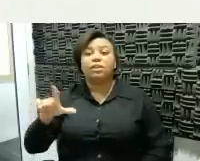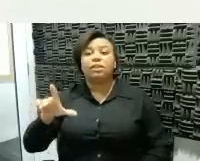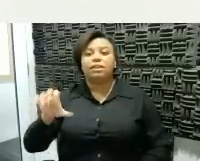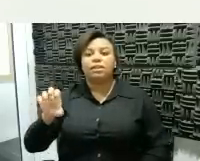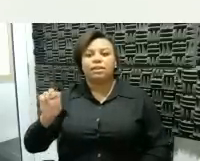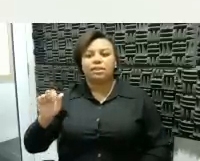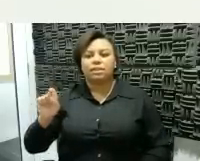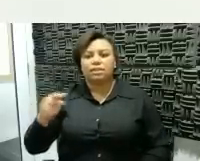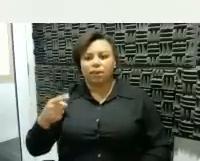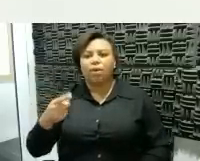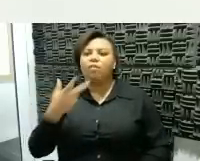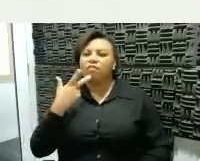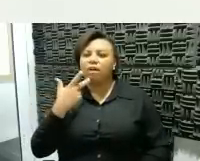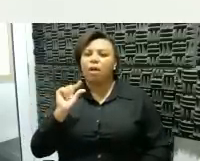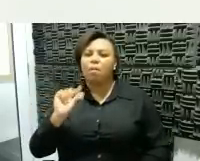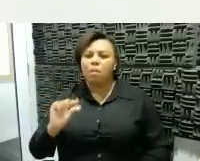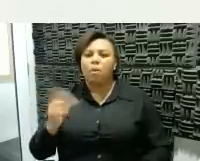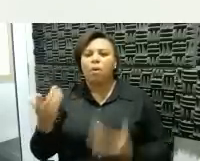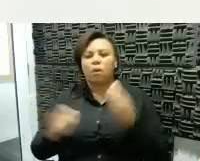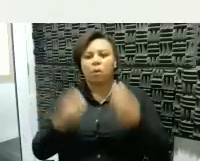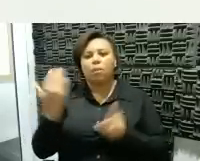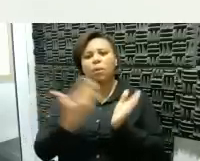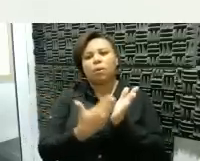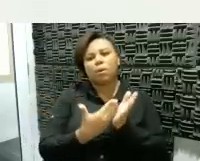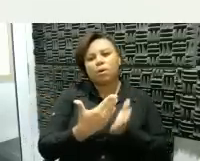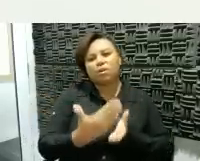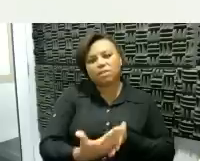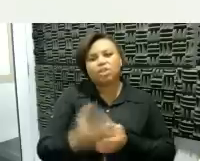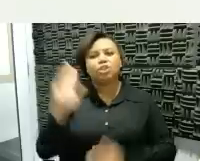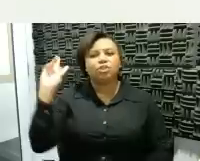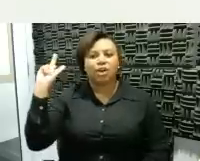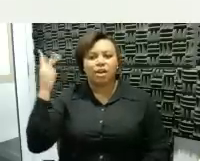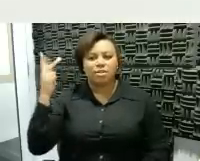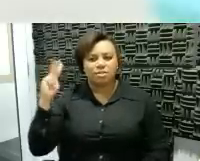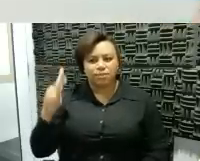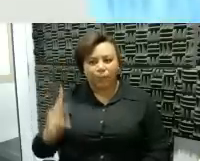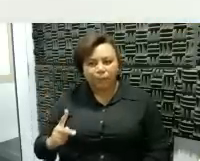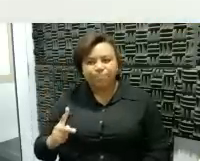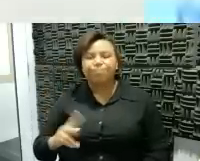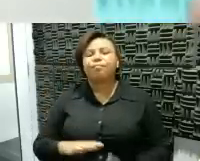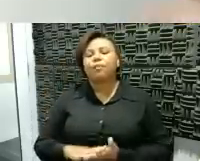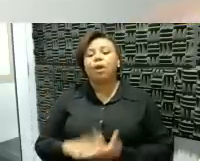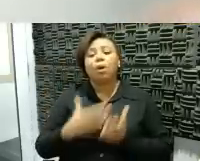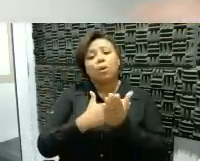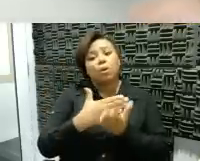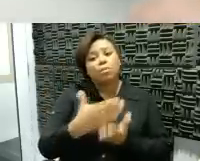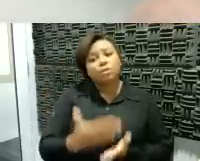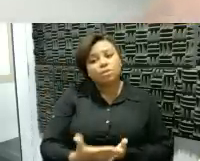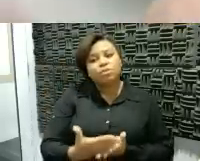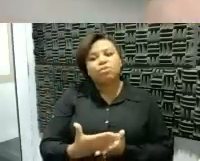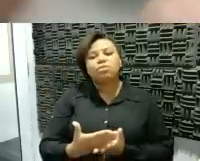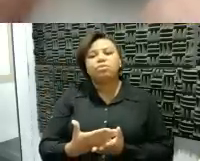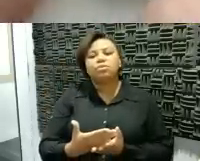falar aqui agora um pouquinho de como começou ã essa história né ã começou com a as eh com os